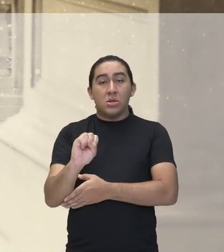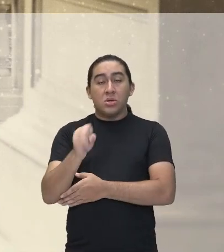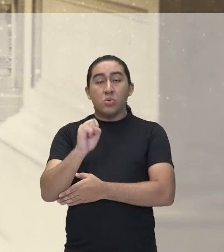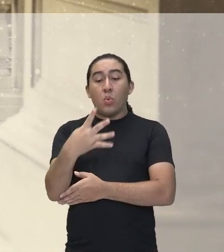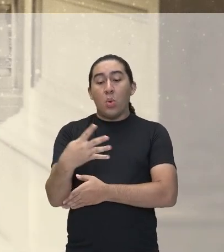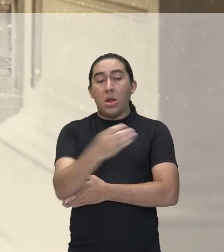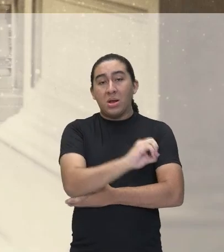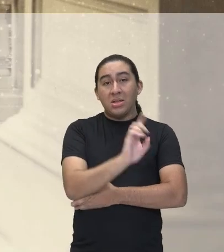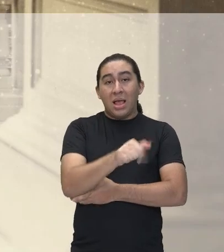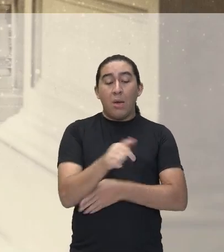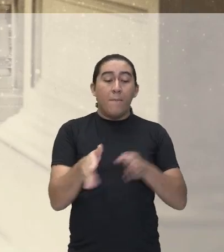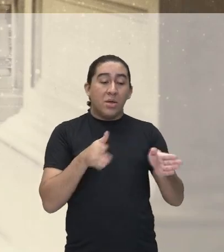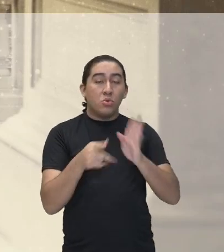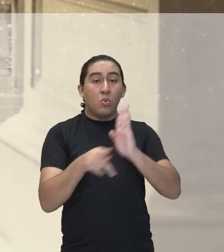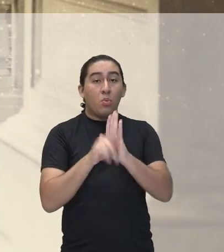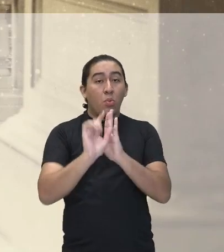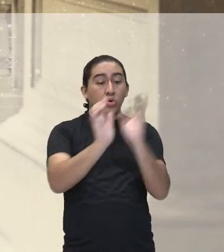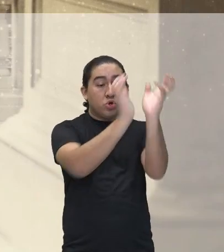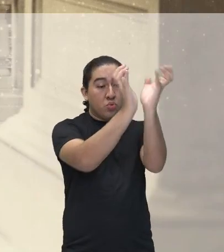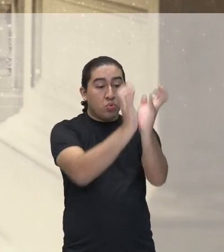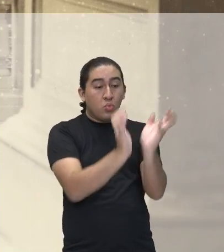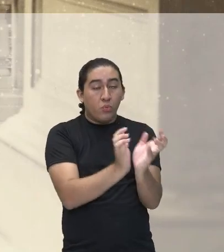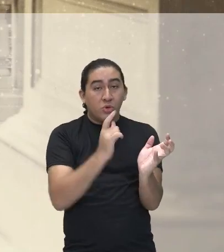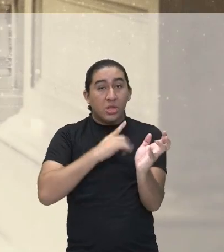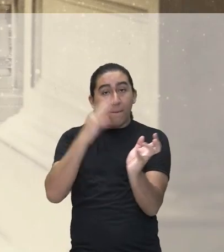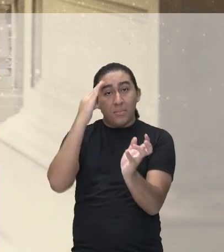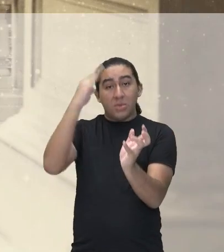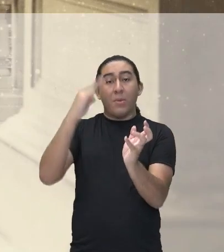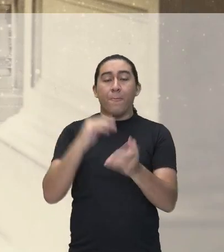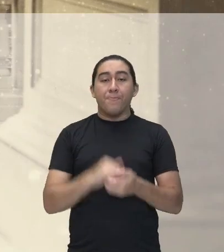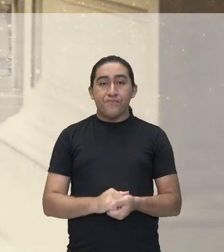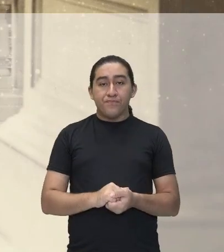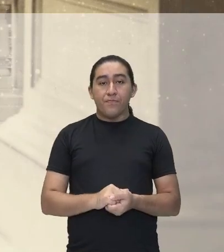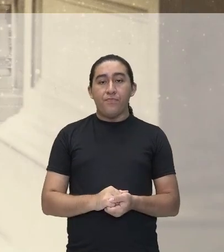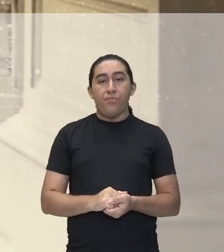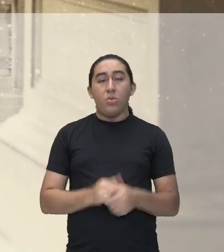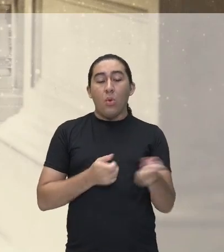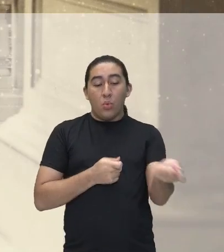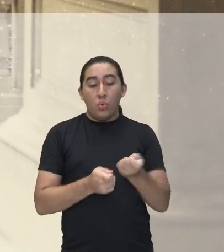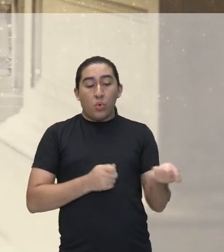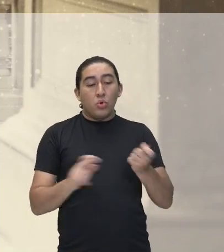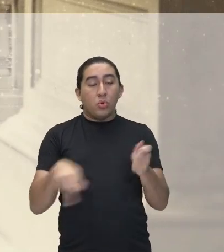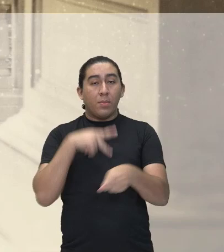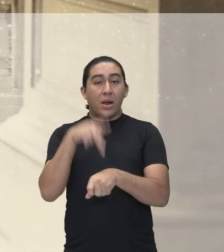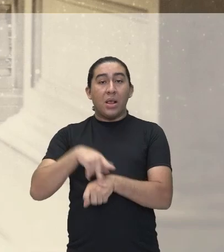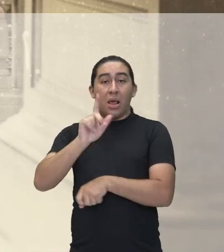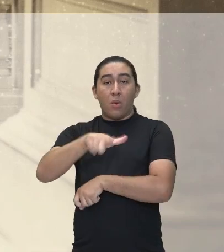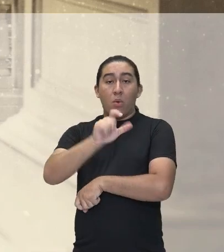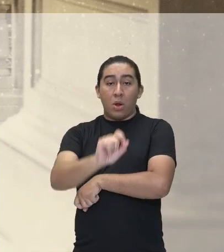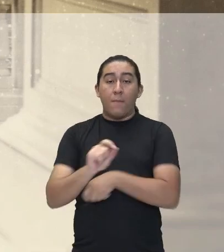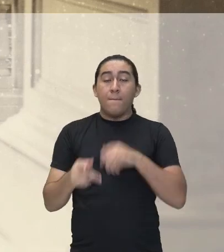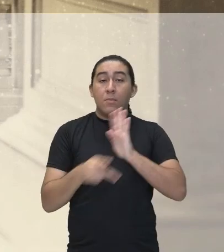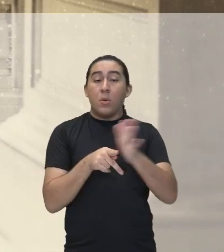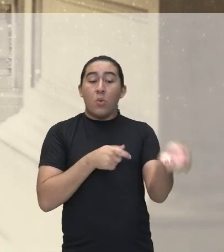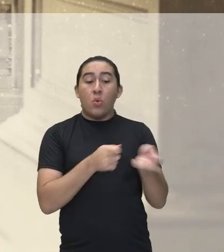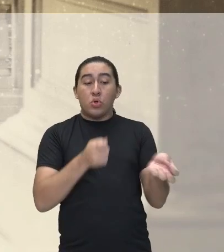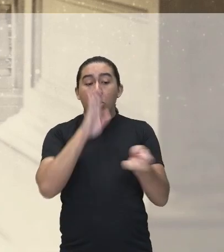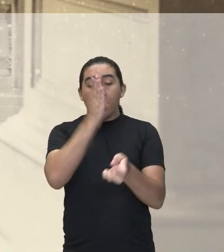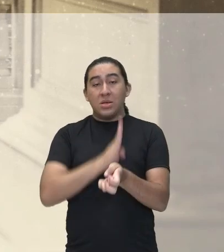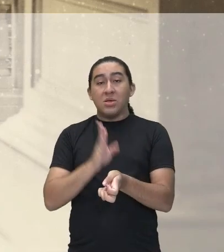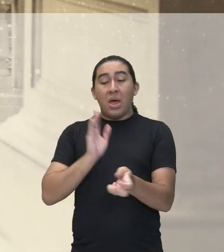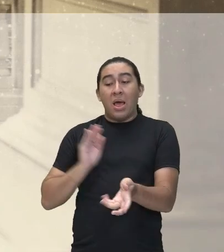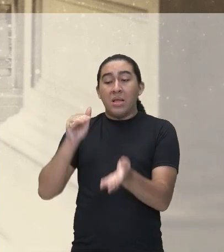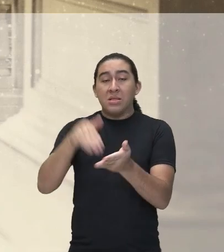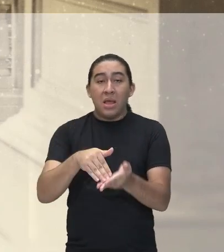período das regências, tá? Aonde administradores, eles vão, então, administrar o Brasil até que o